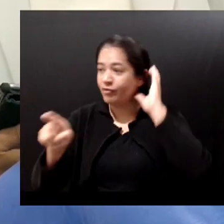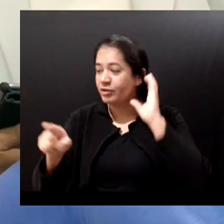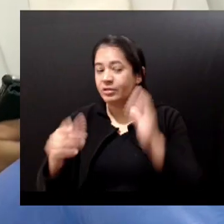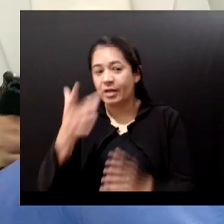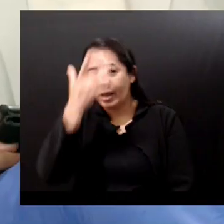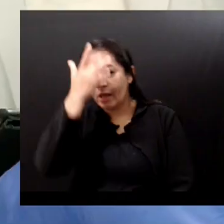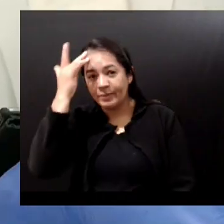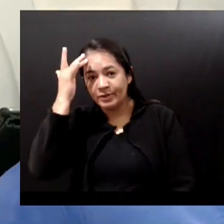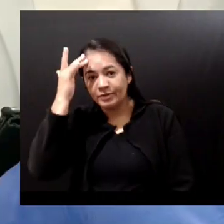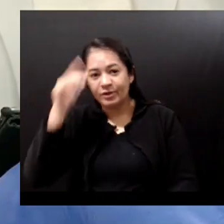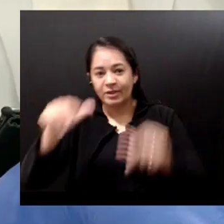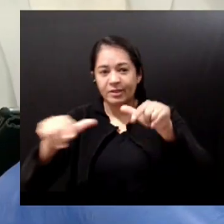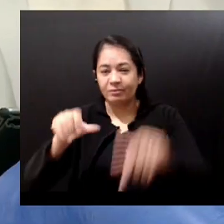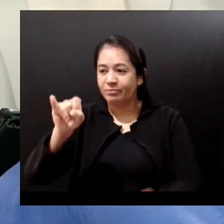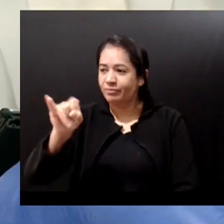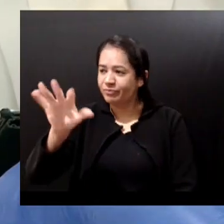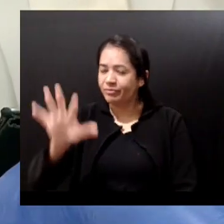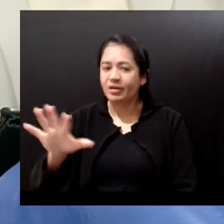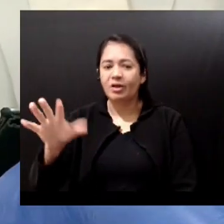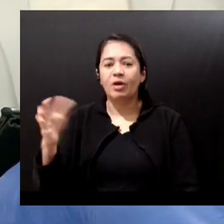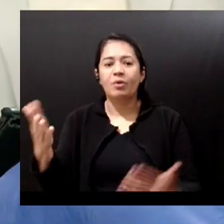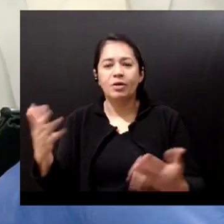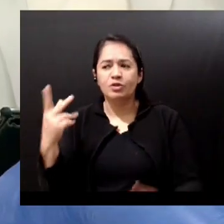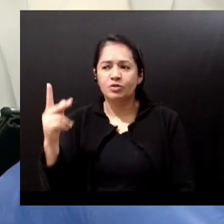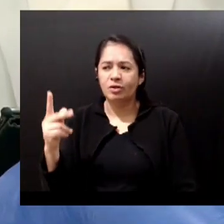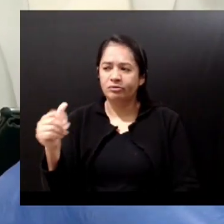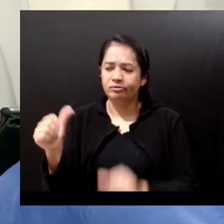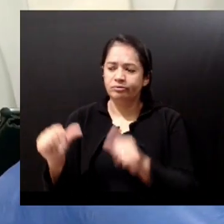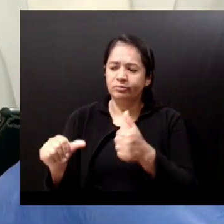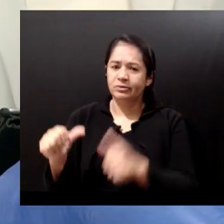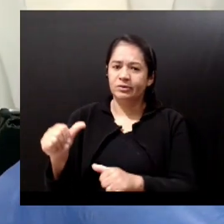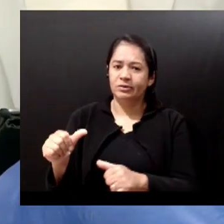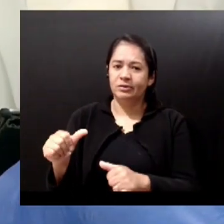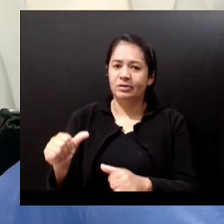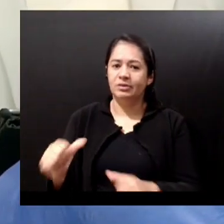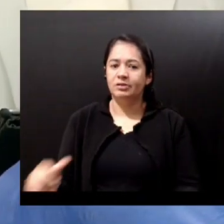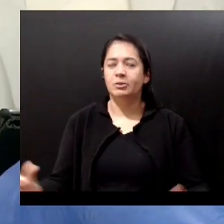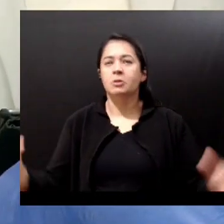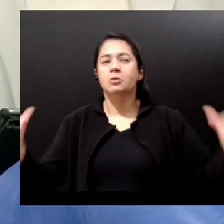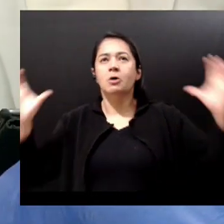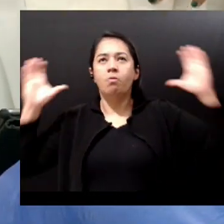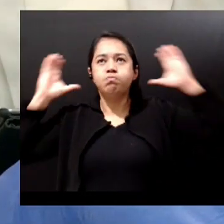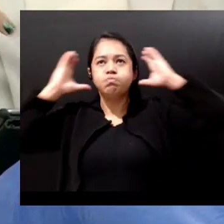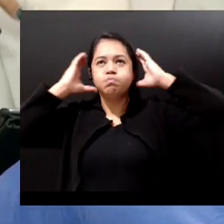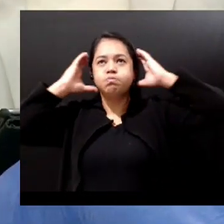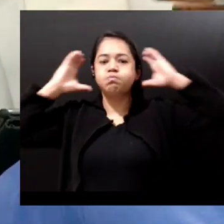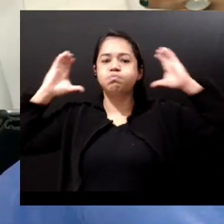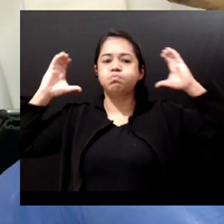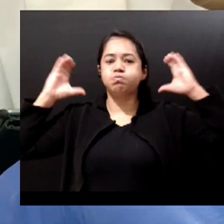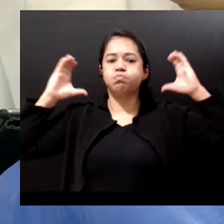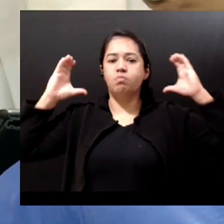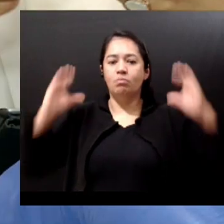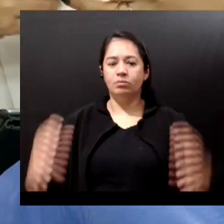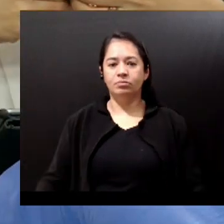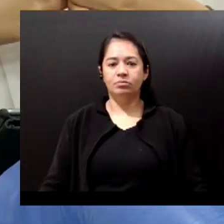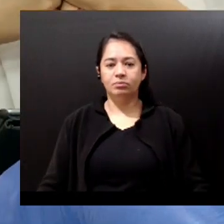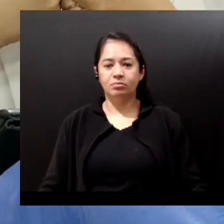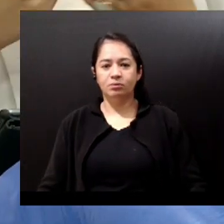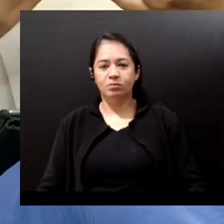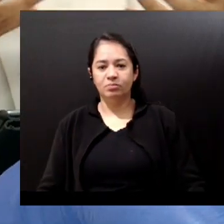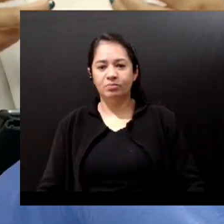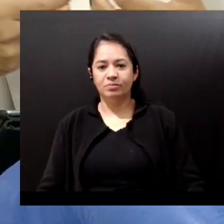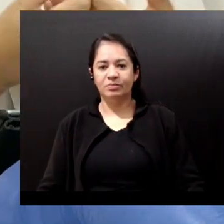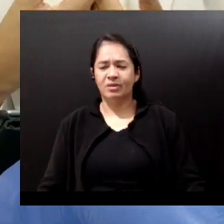avaliação que você faz daqueles megafones assim que ficam bem enormes no ouvido, assim? É legal? O que